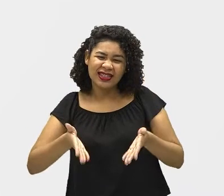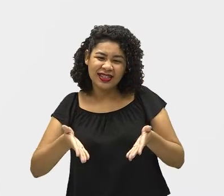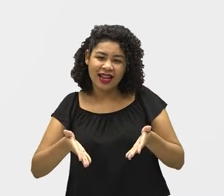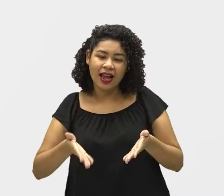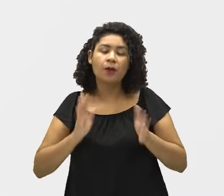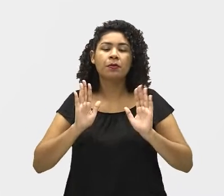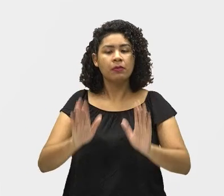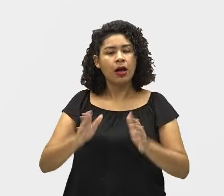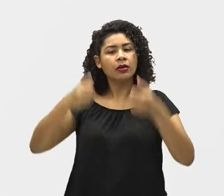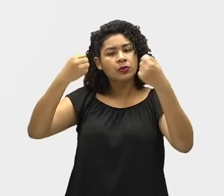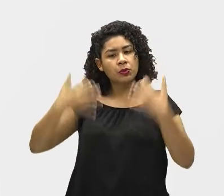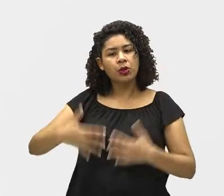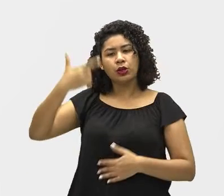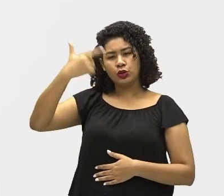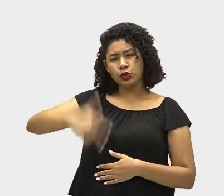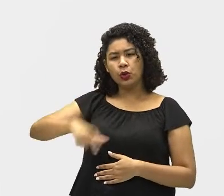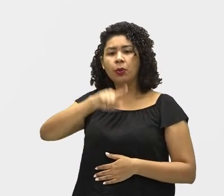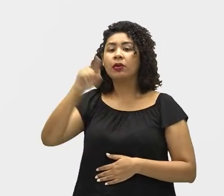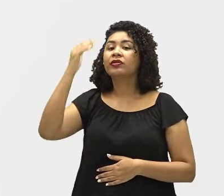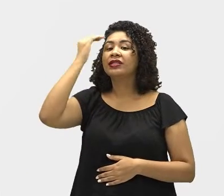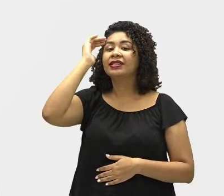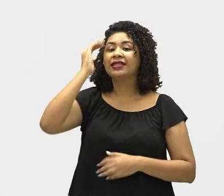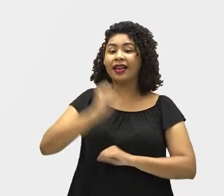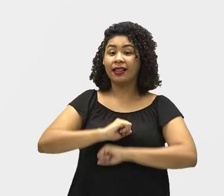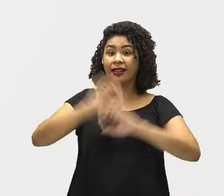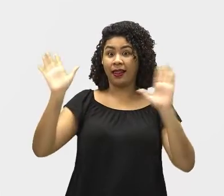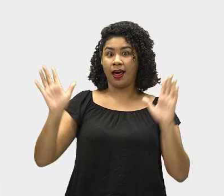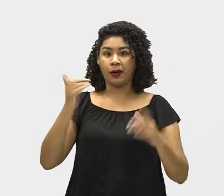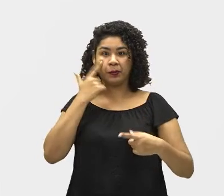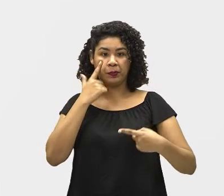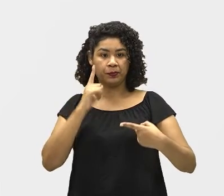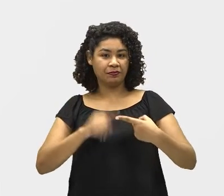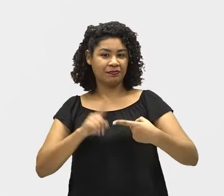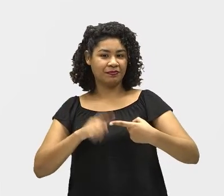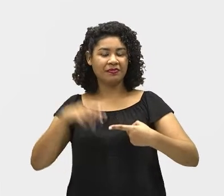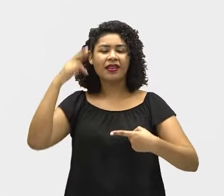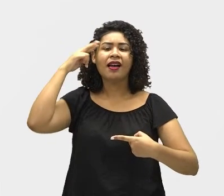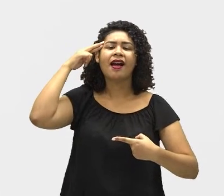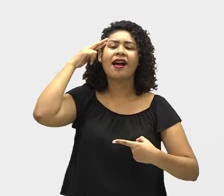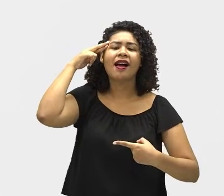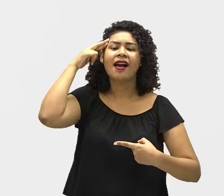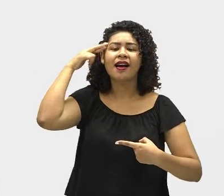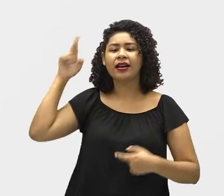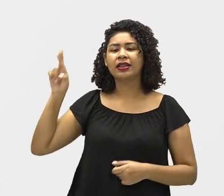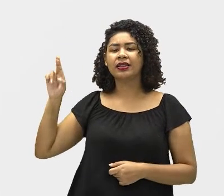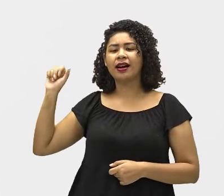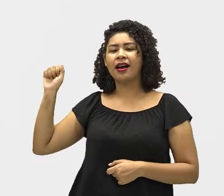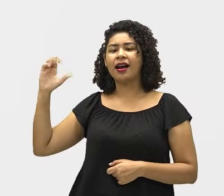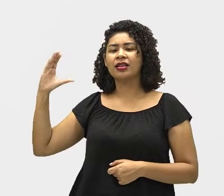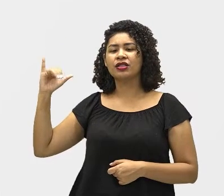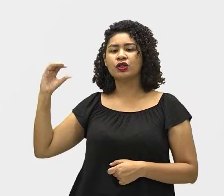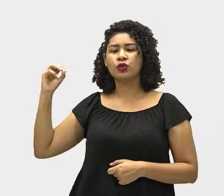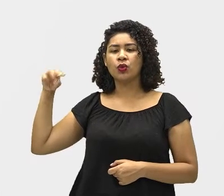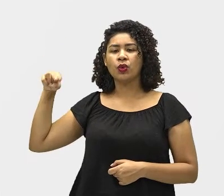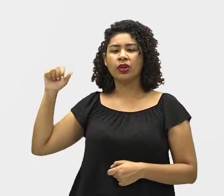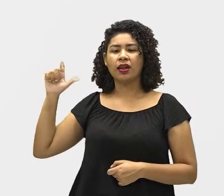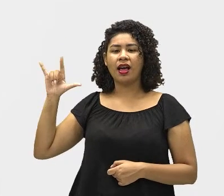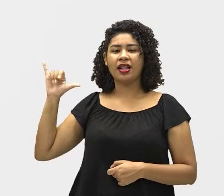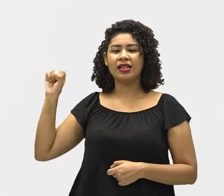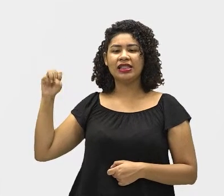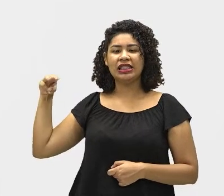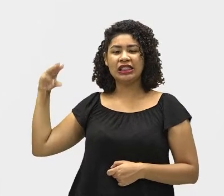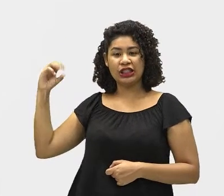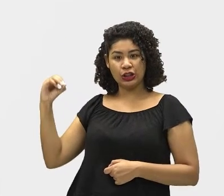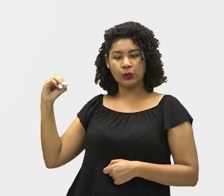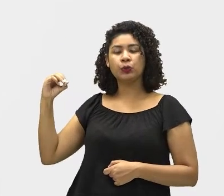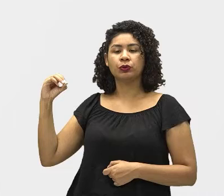vamos reforçar. A primeira delas é a questão do racionalismo. Então, os renascentistas estavam convictos